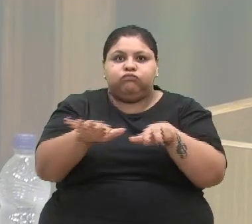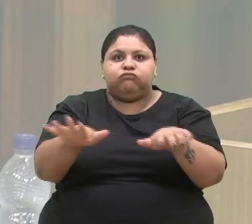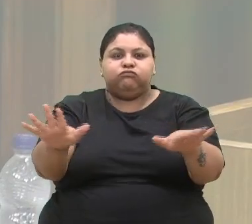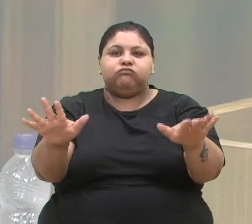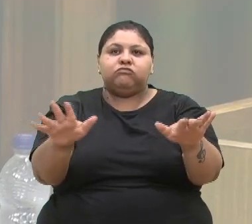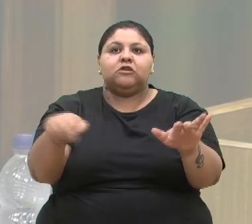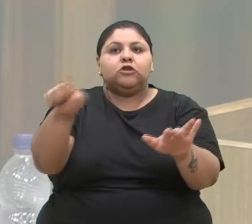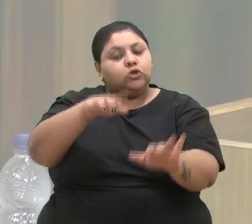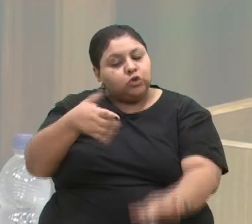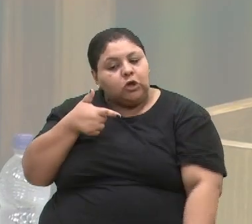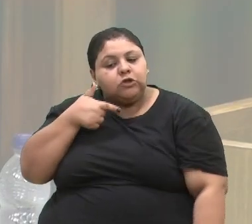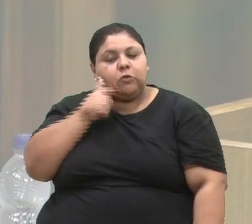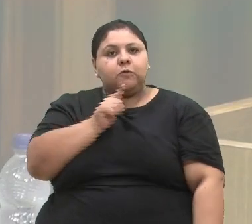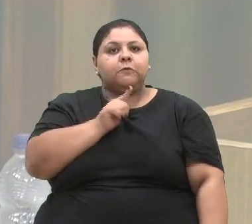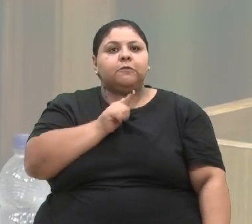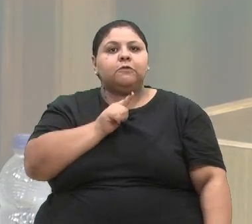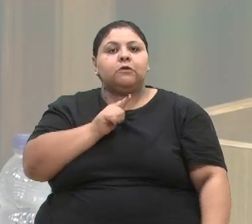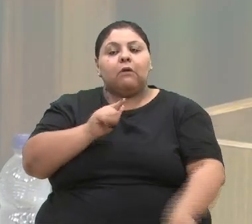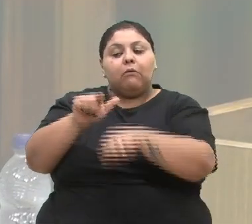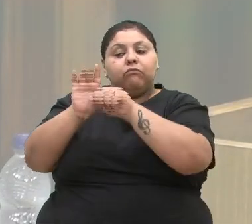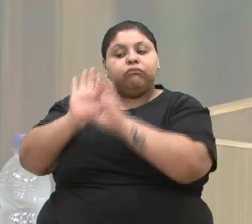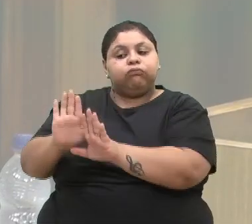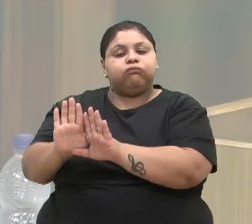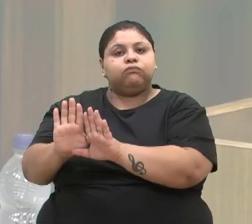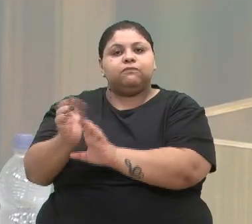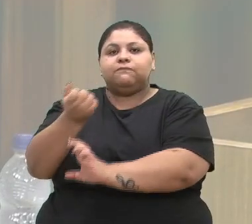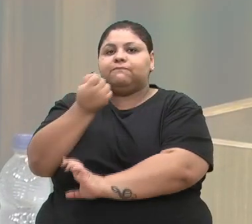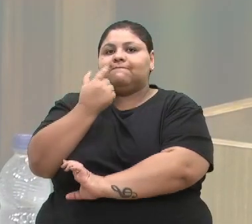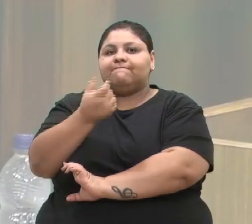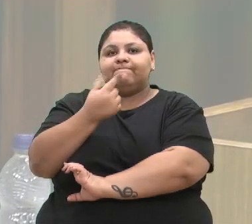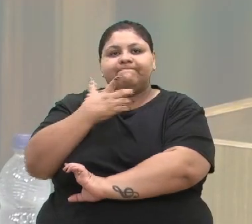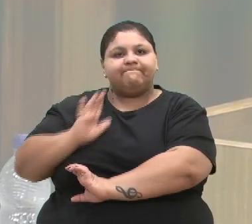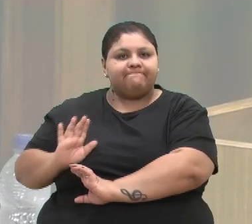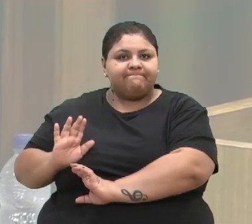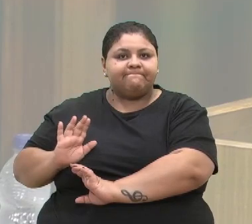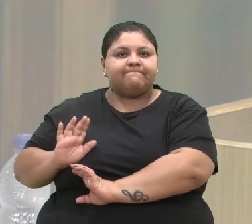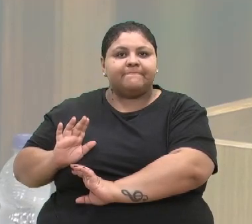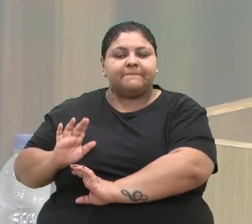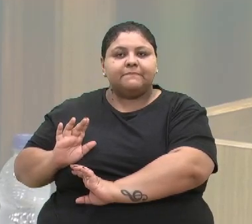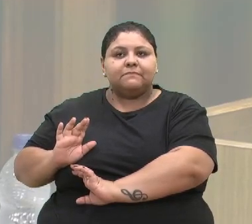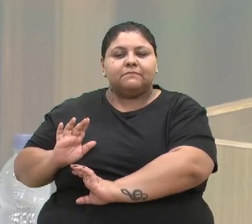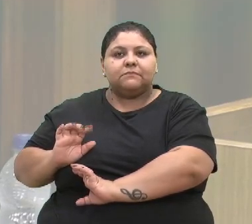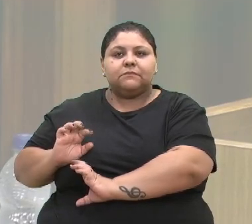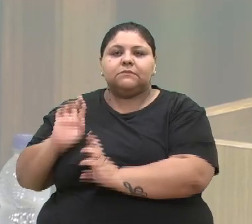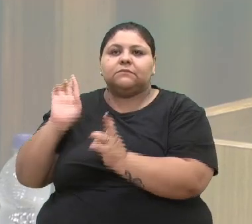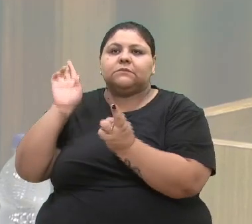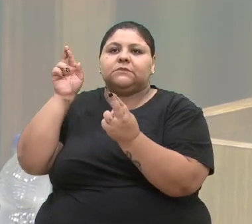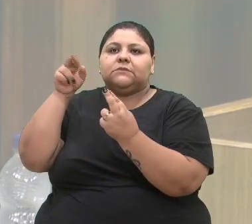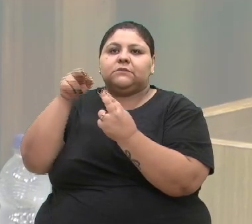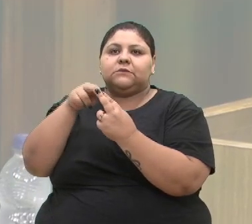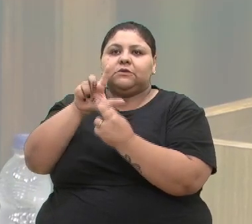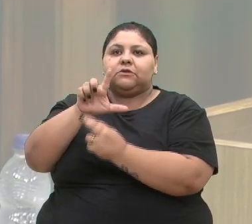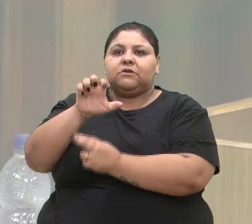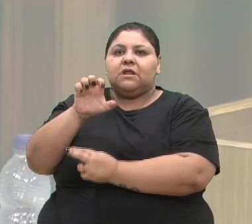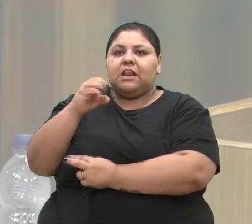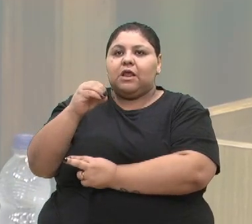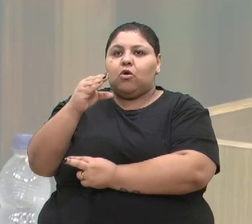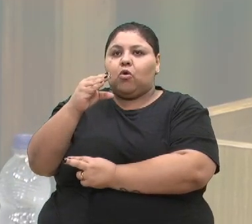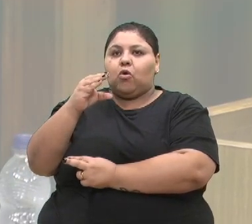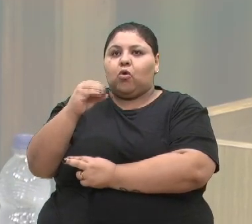nós conseguimos manter o medicamento referente à